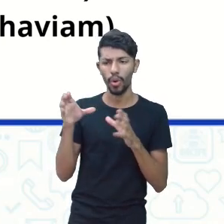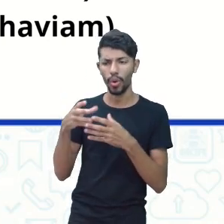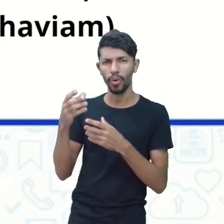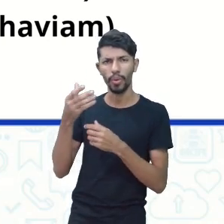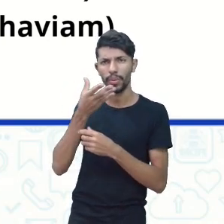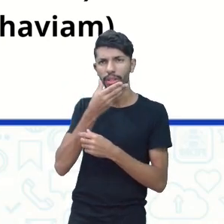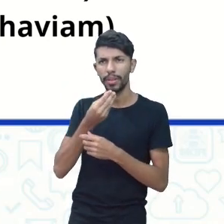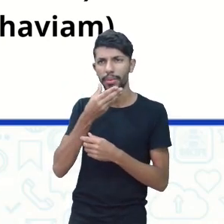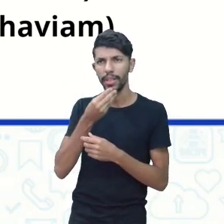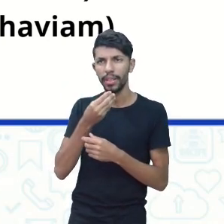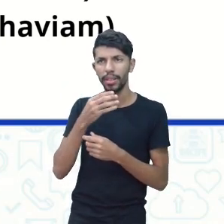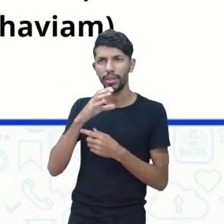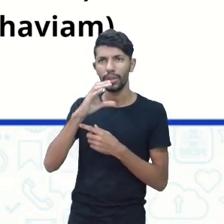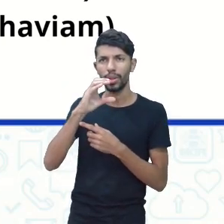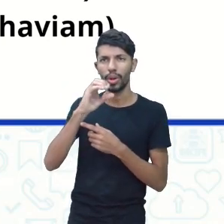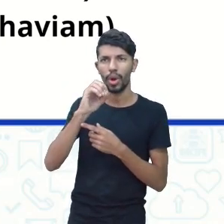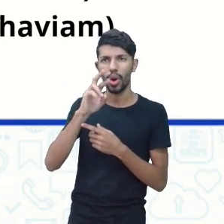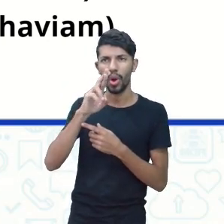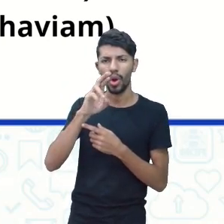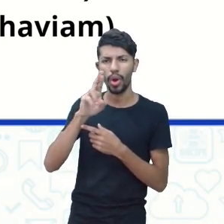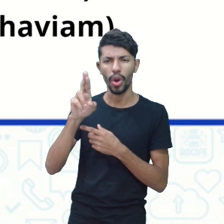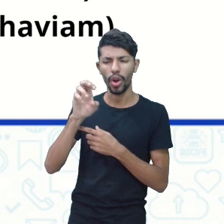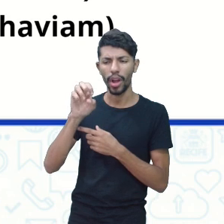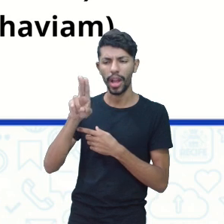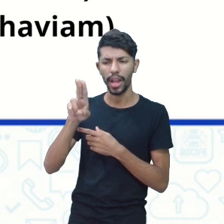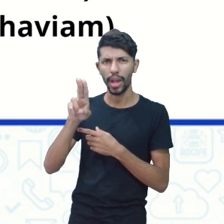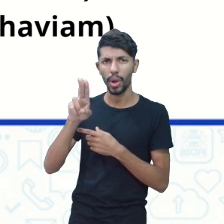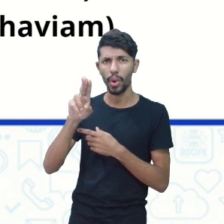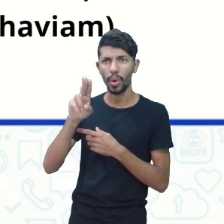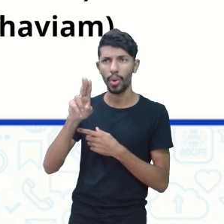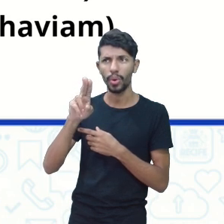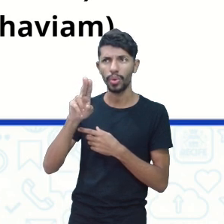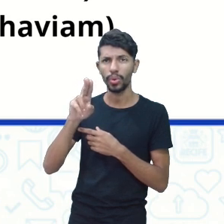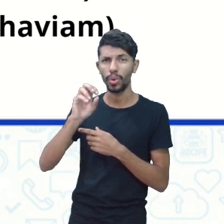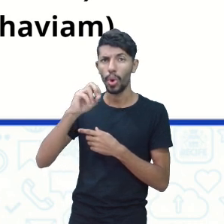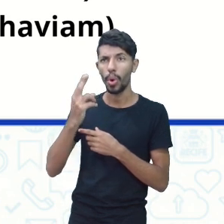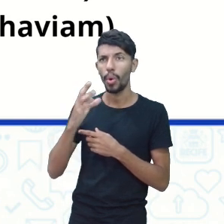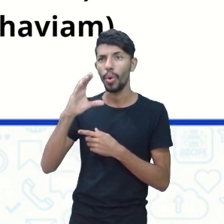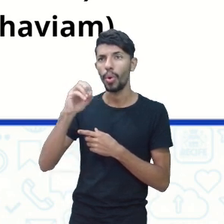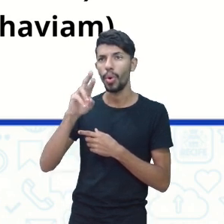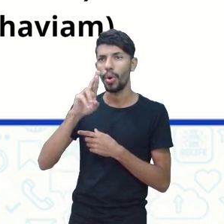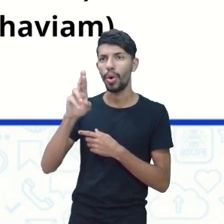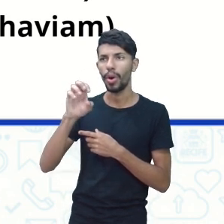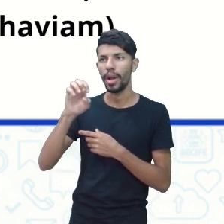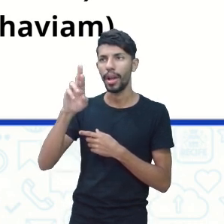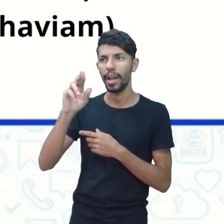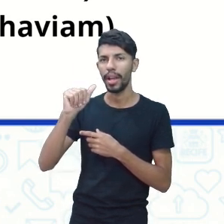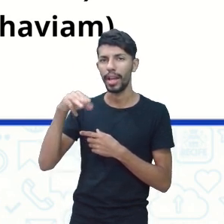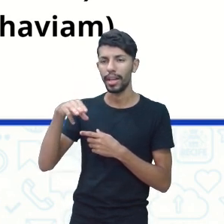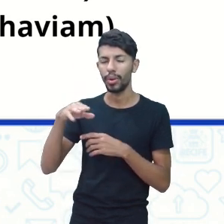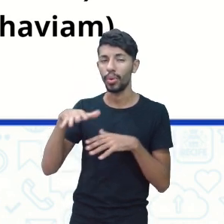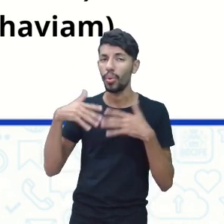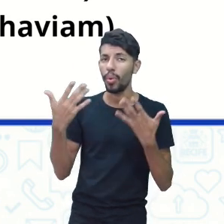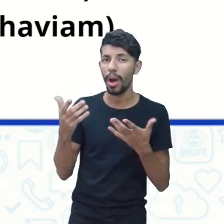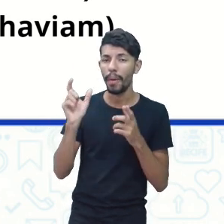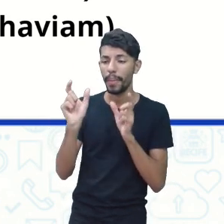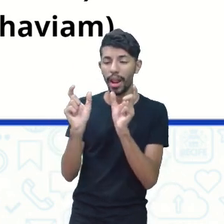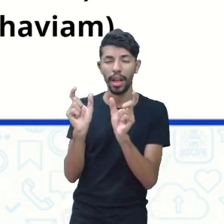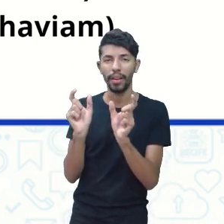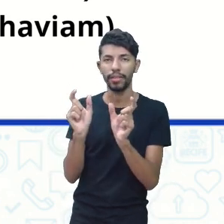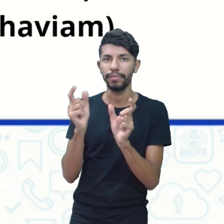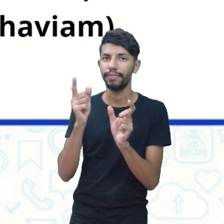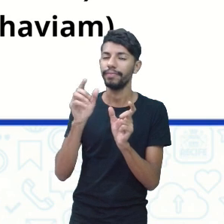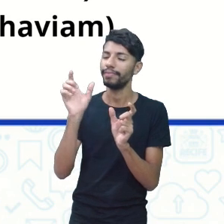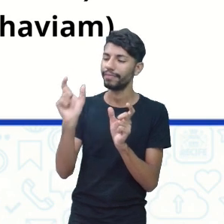meninos correu. O que é que vocês acham? Correu? Não,